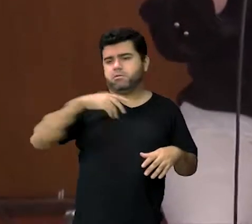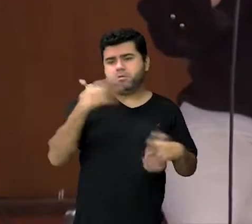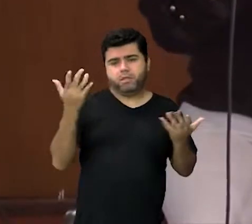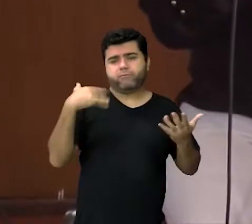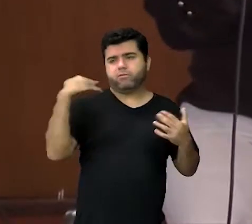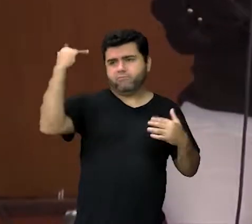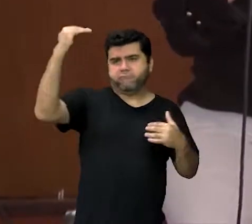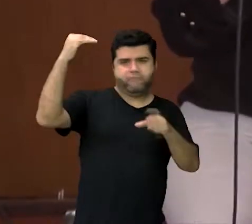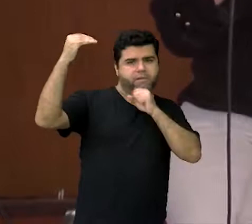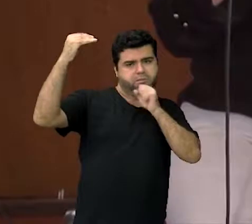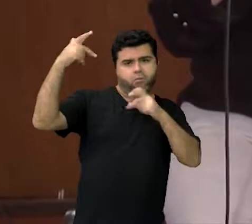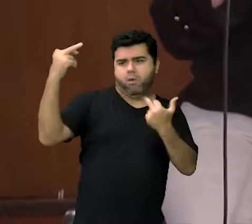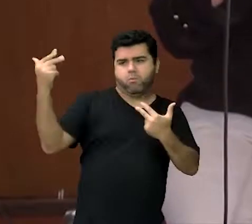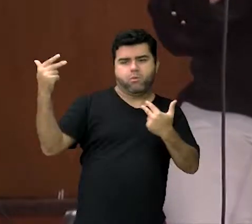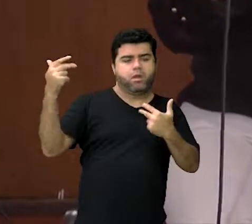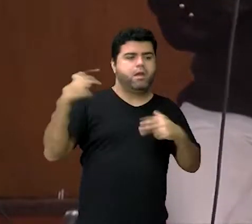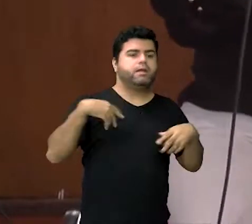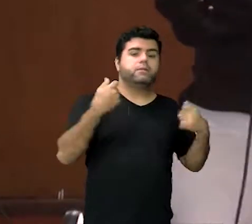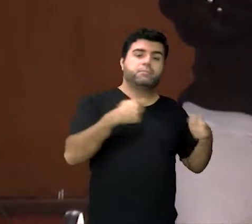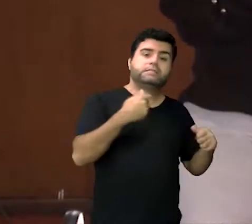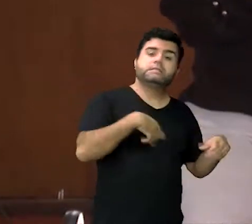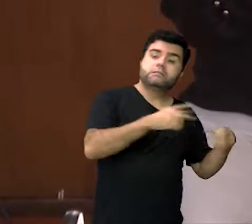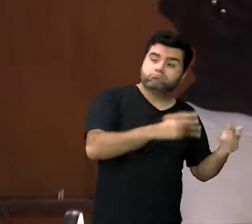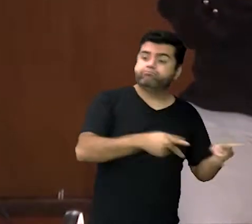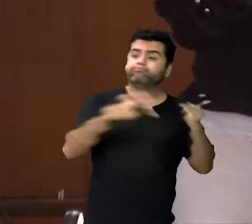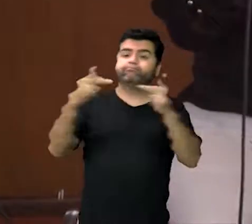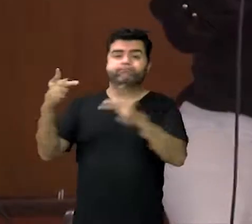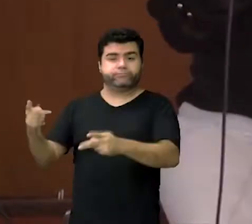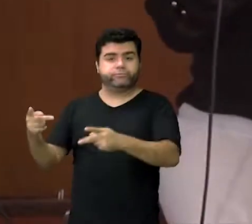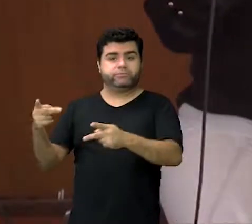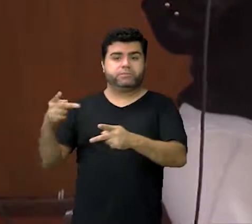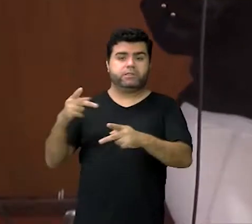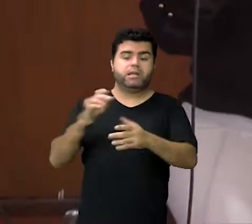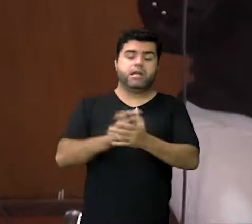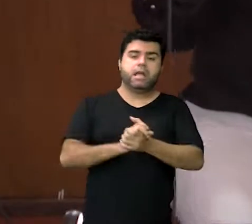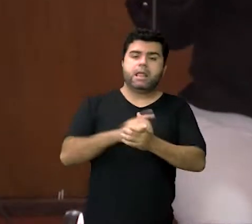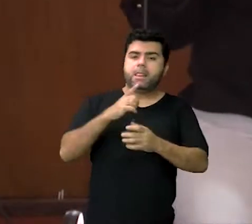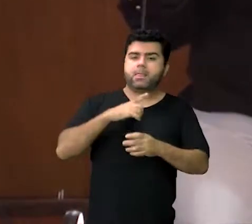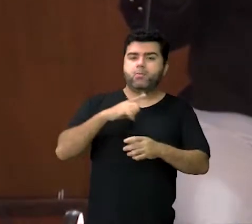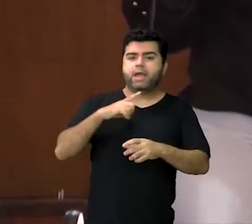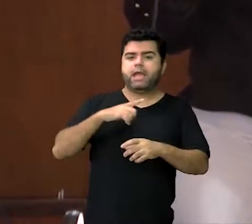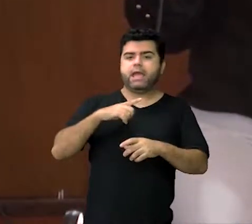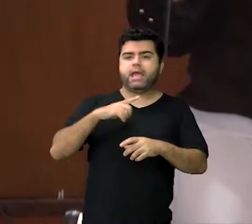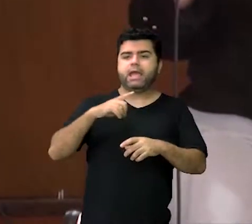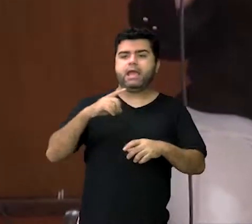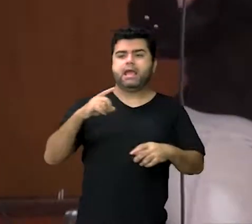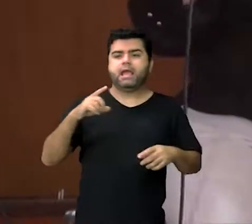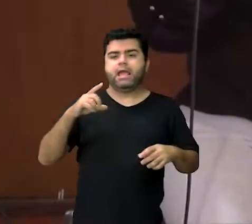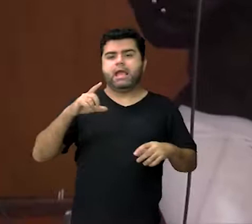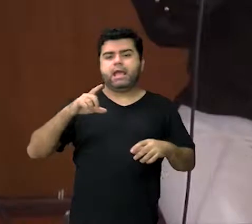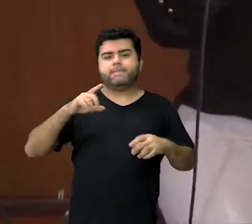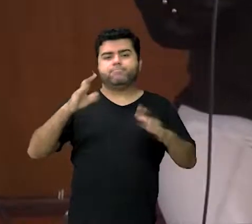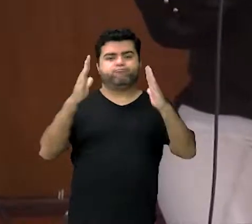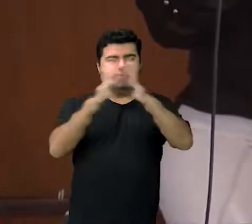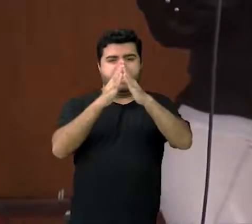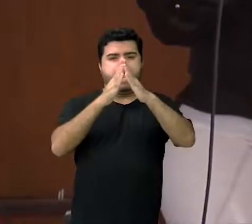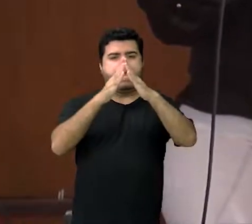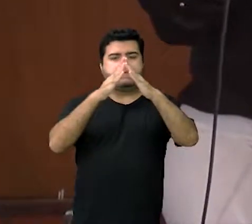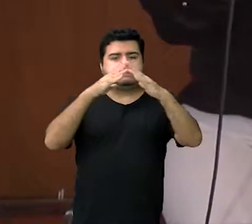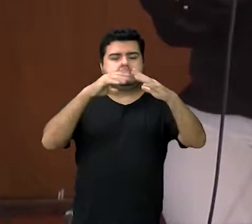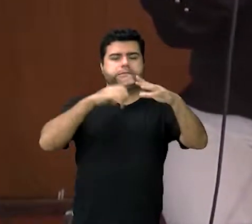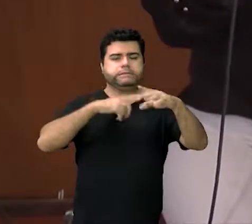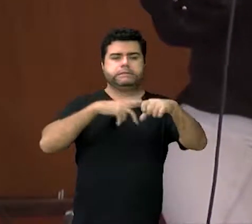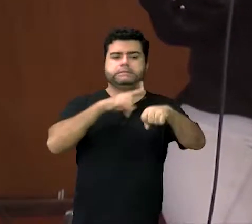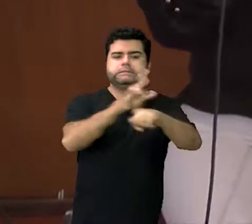aqui. E aí, como é que faz, né? E quando a gente fala em residência assistida, a gente não está falando em clínica terapêutica, não. É uma residência